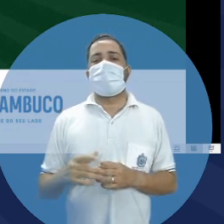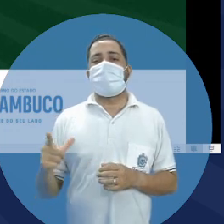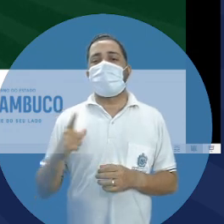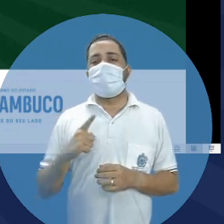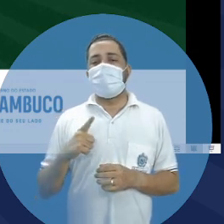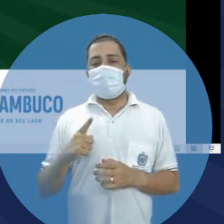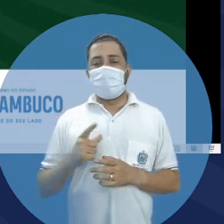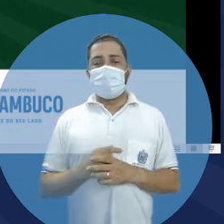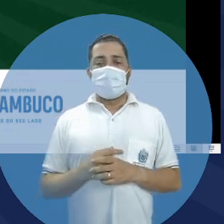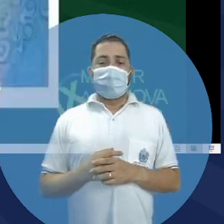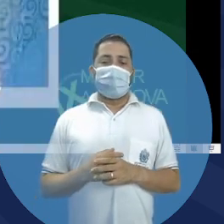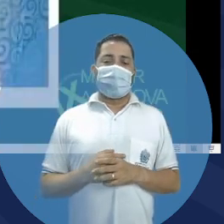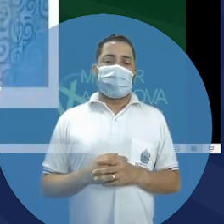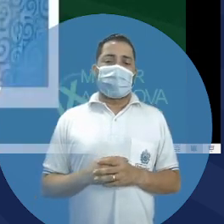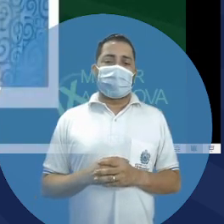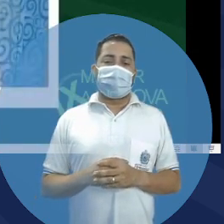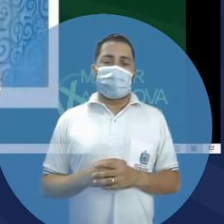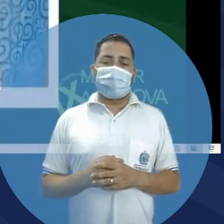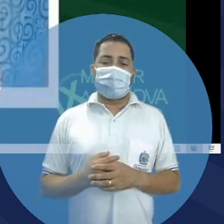Pode passar.